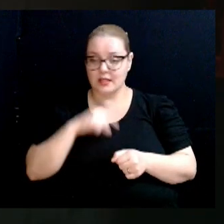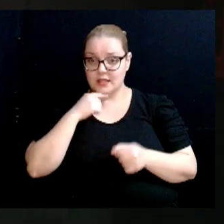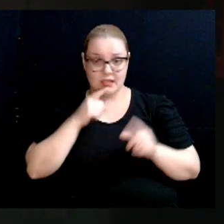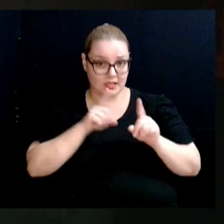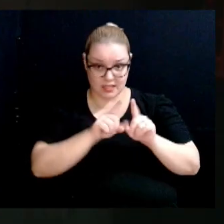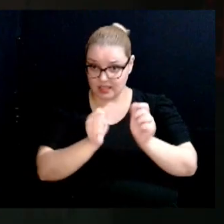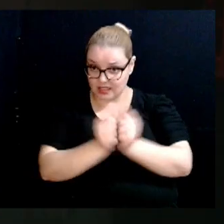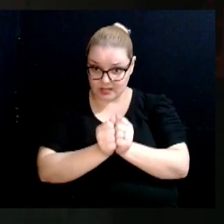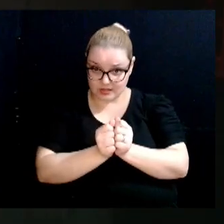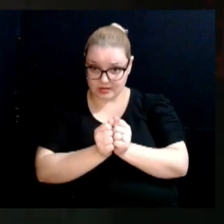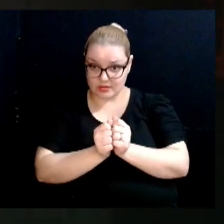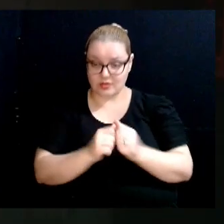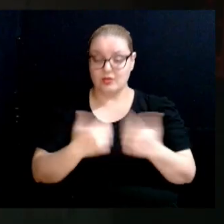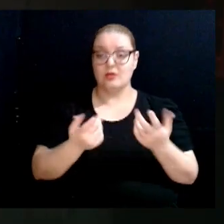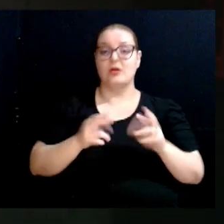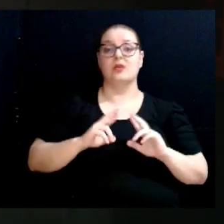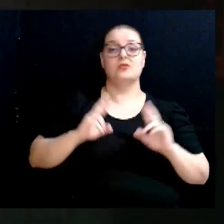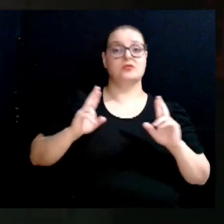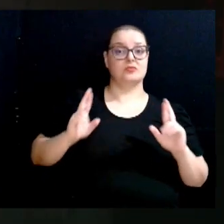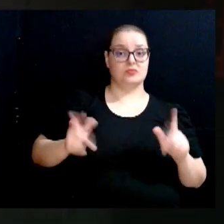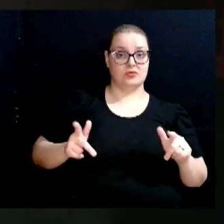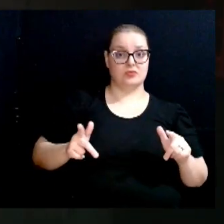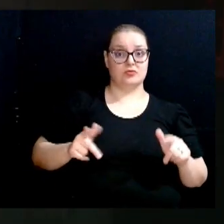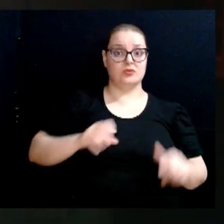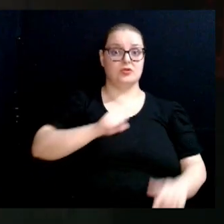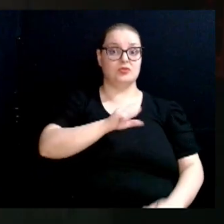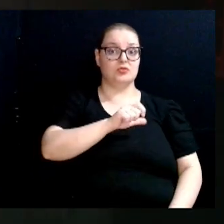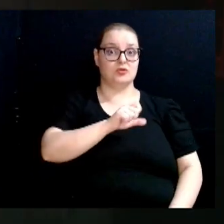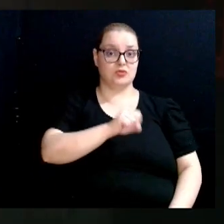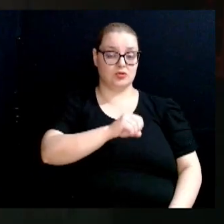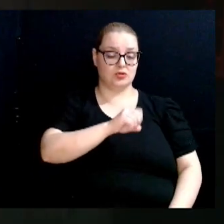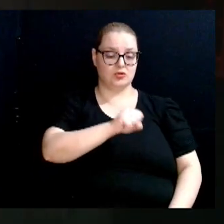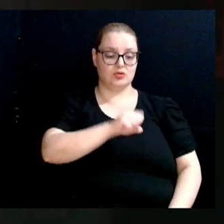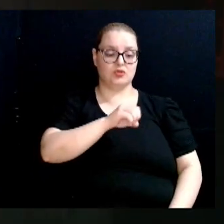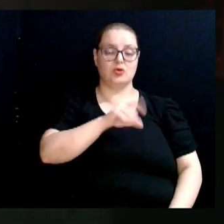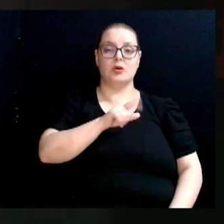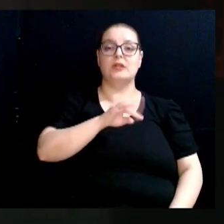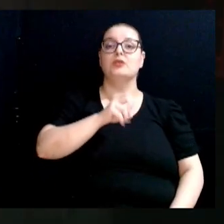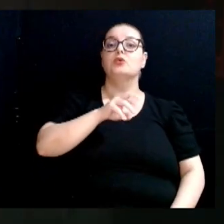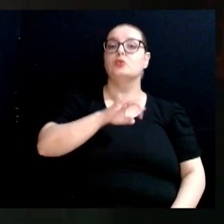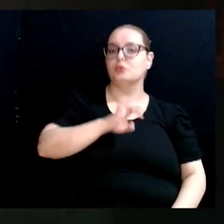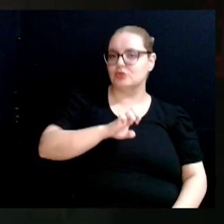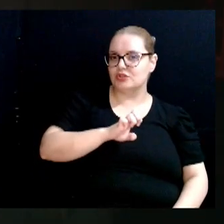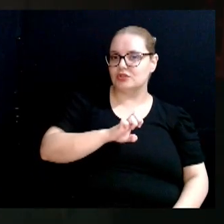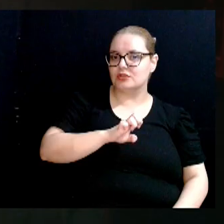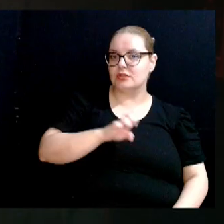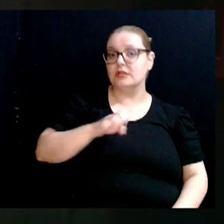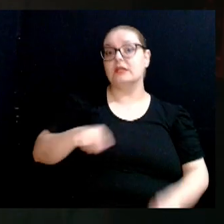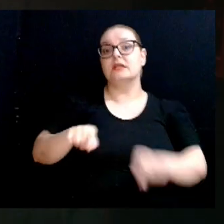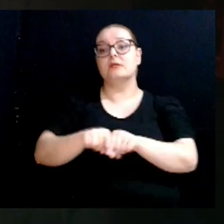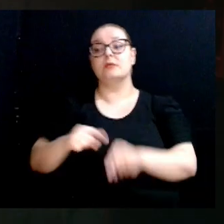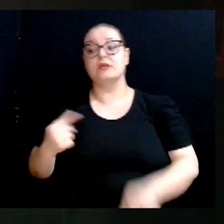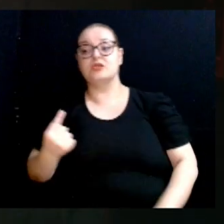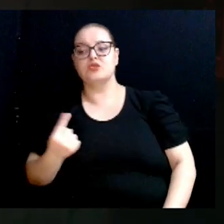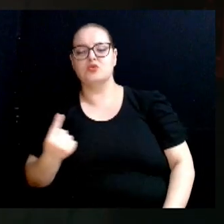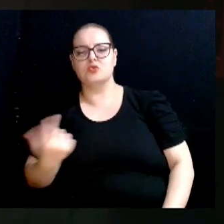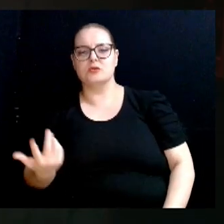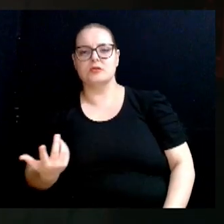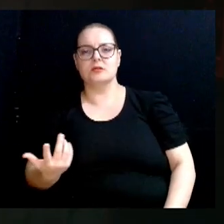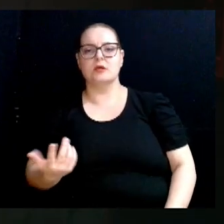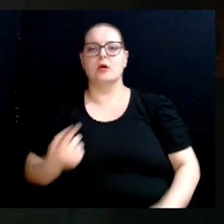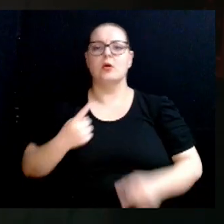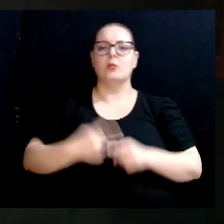a diferença entre solitude e solidão? E por que algumas pessoas têm dificuldade em fazer as coisas